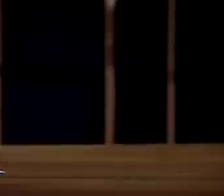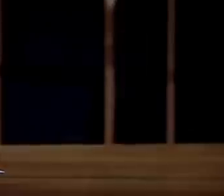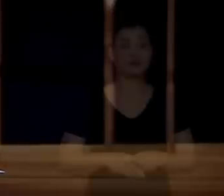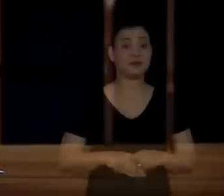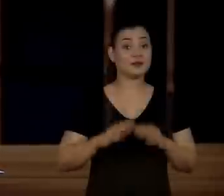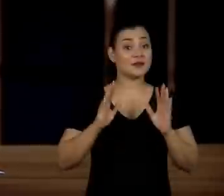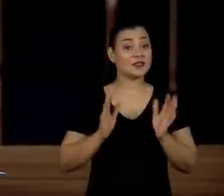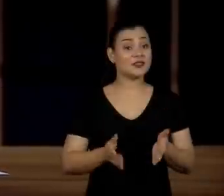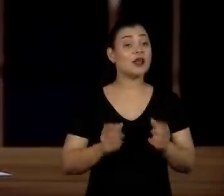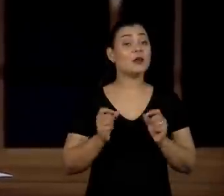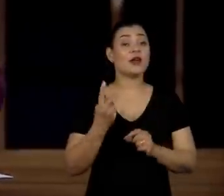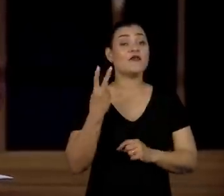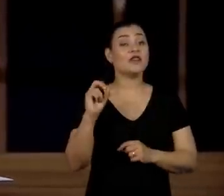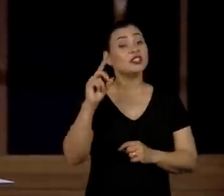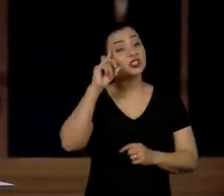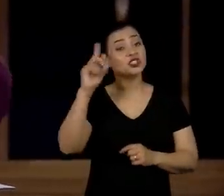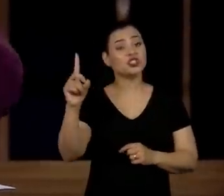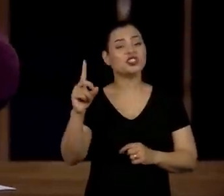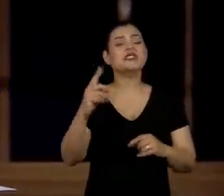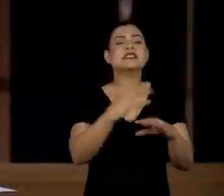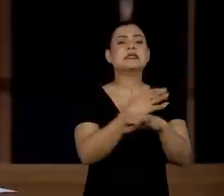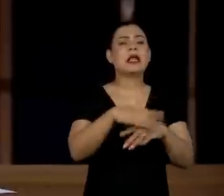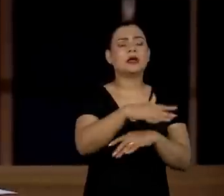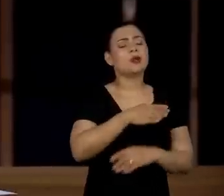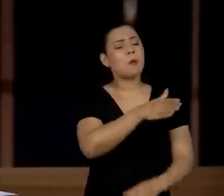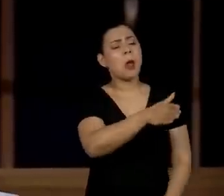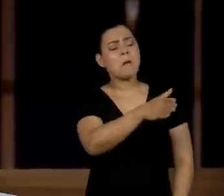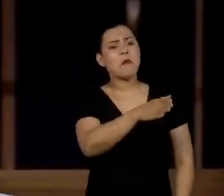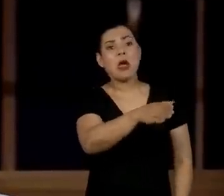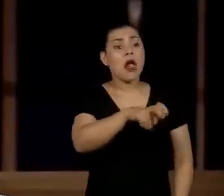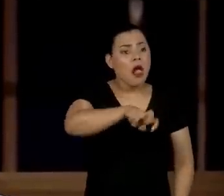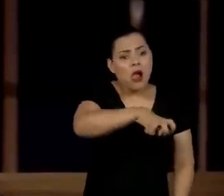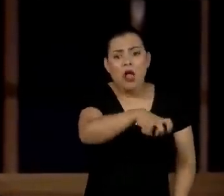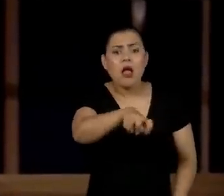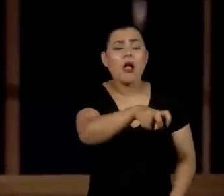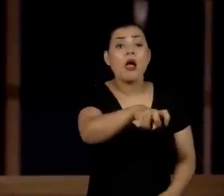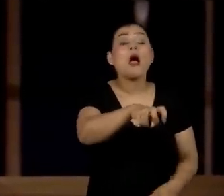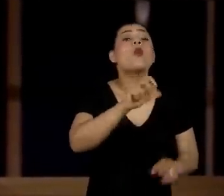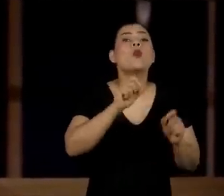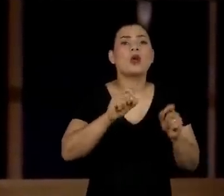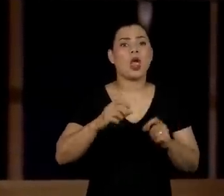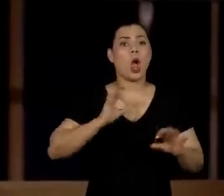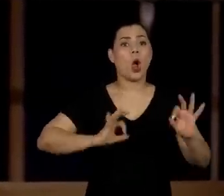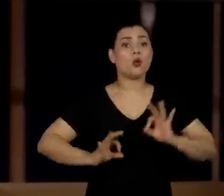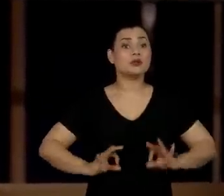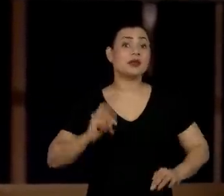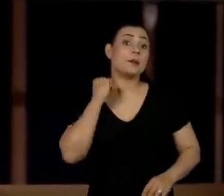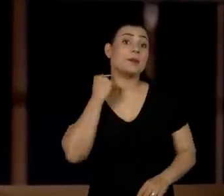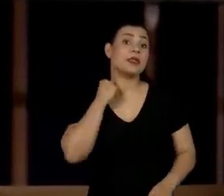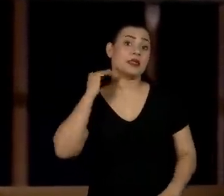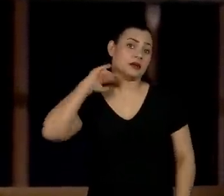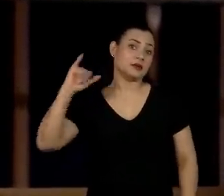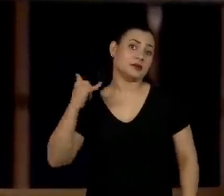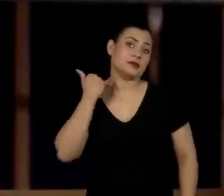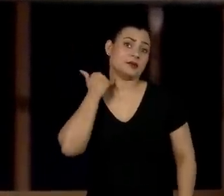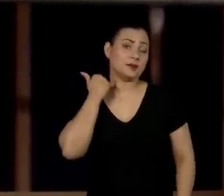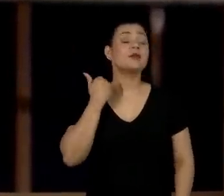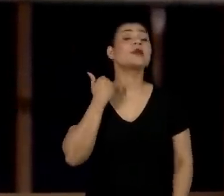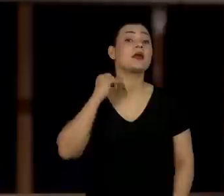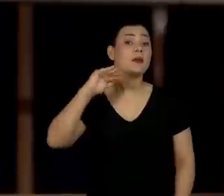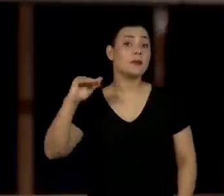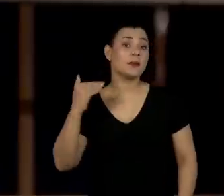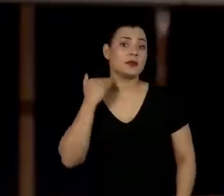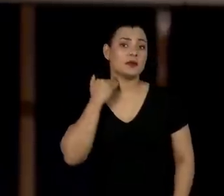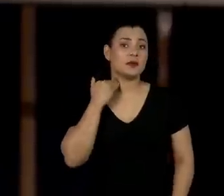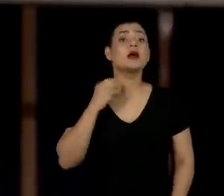depois de zanzar 20 dias pela cidade uma onça pintada foi capturada em Juiz de Fora Minas Gerais era maio de 2019